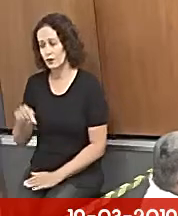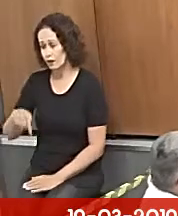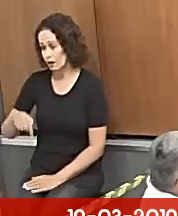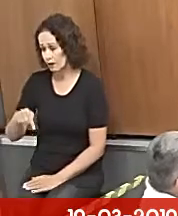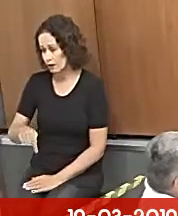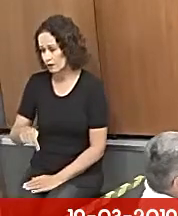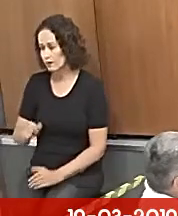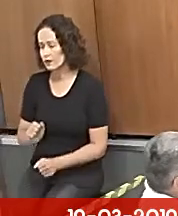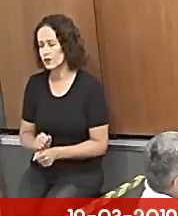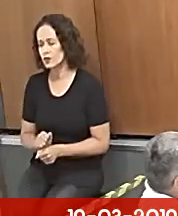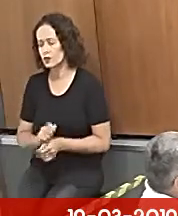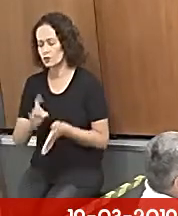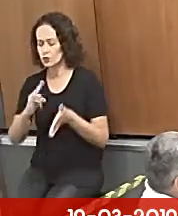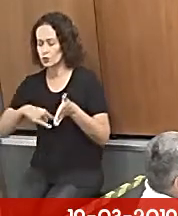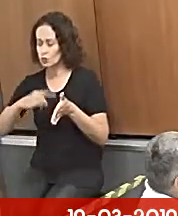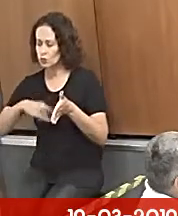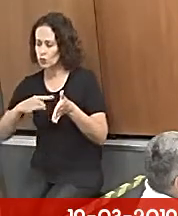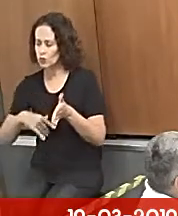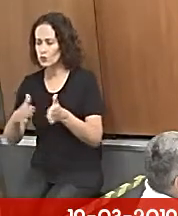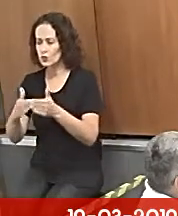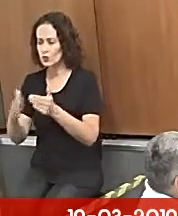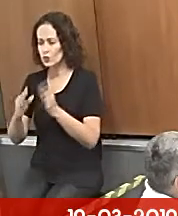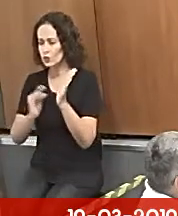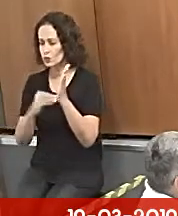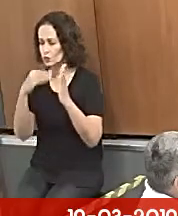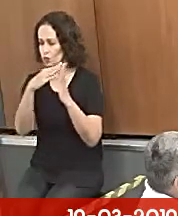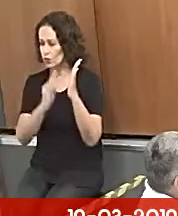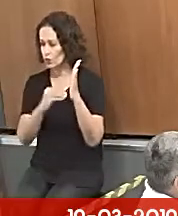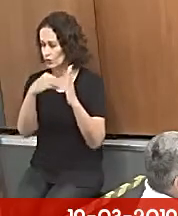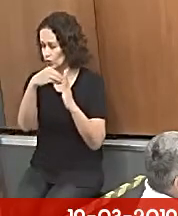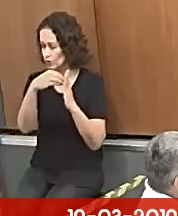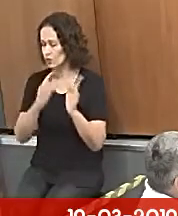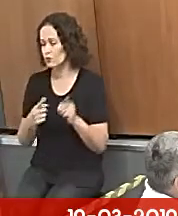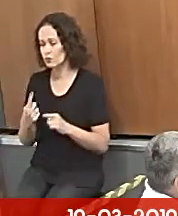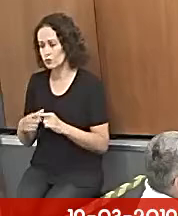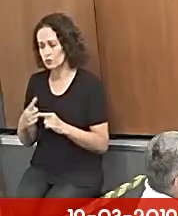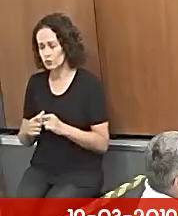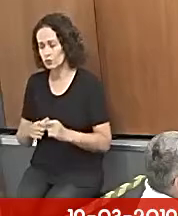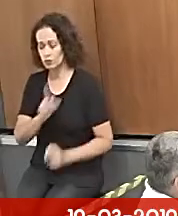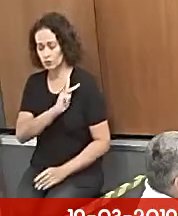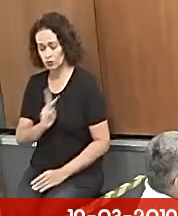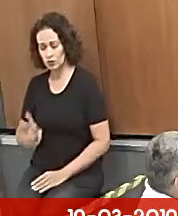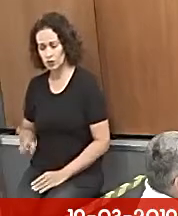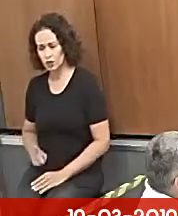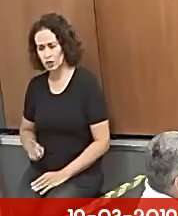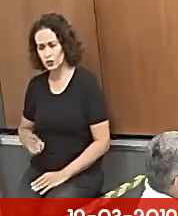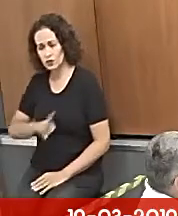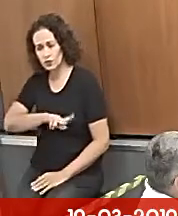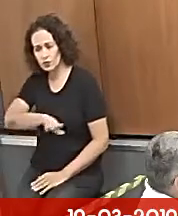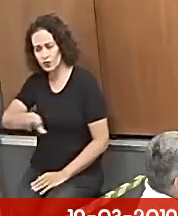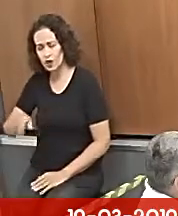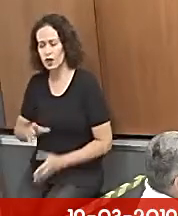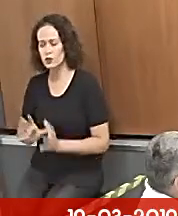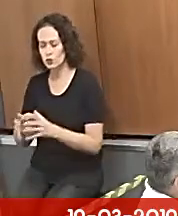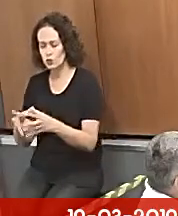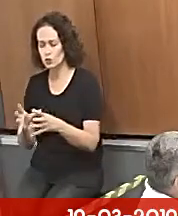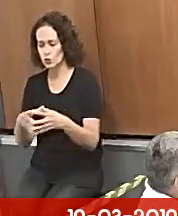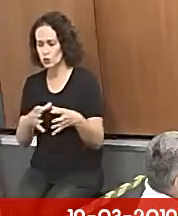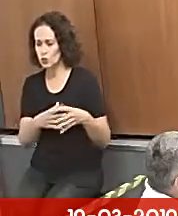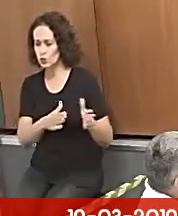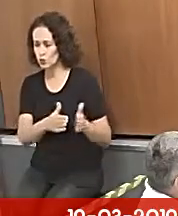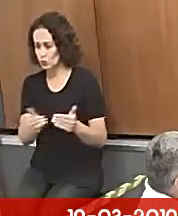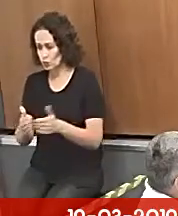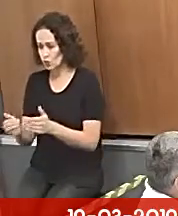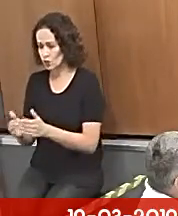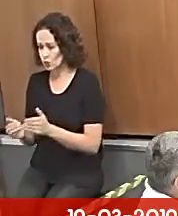aqui pra que a gente possa pedir uma agenda que hoje ele tava estavam todos os presidentes de comissão para a gente pediu uma agenda dessa comissão